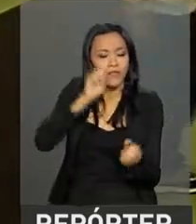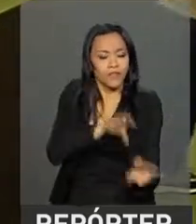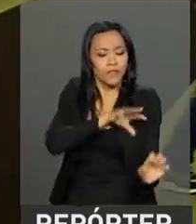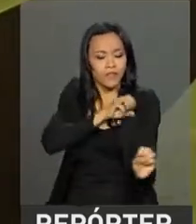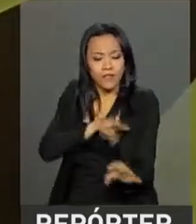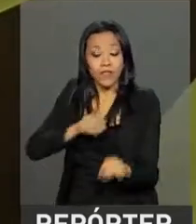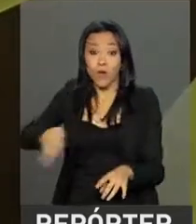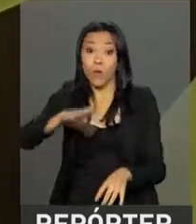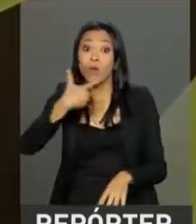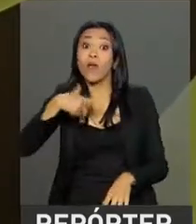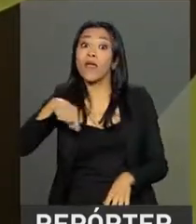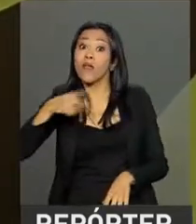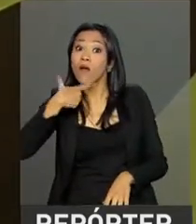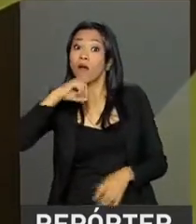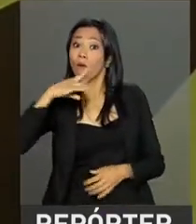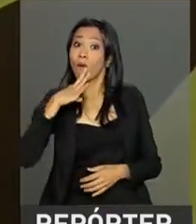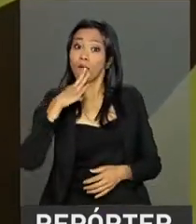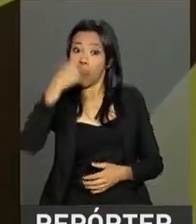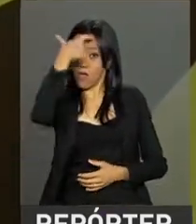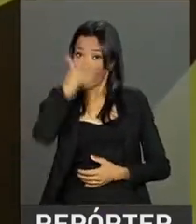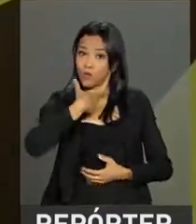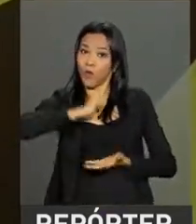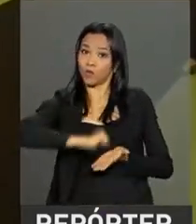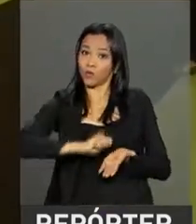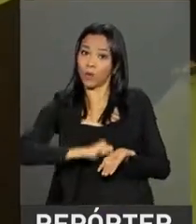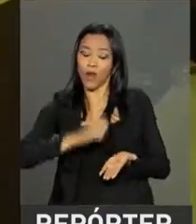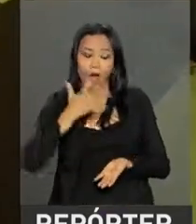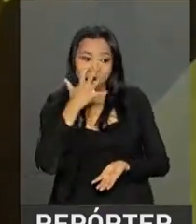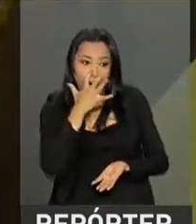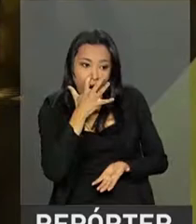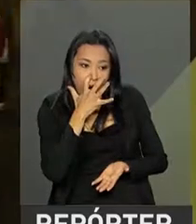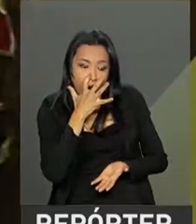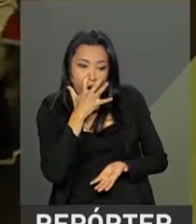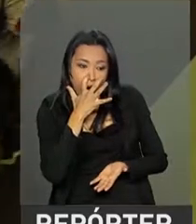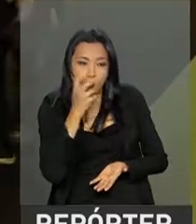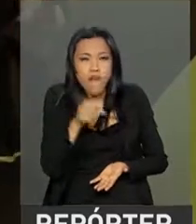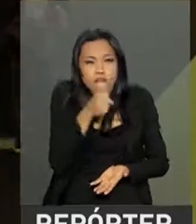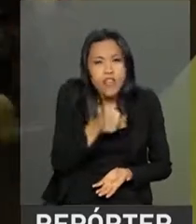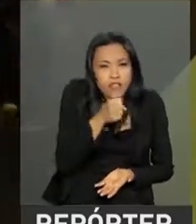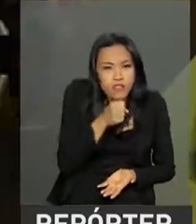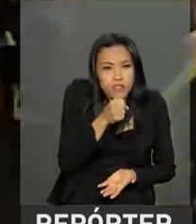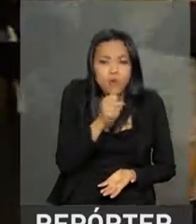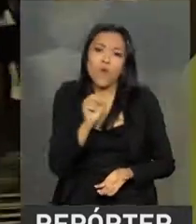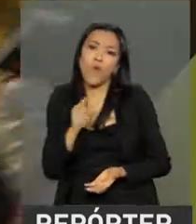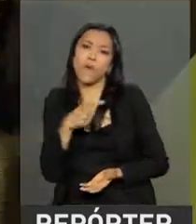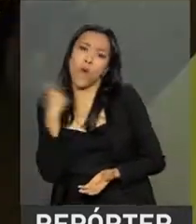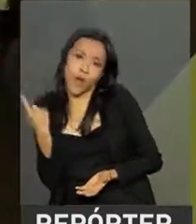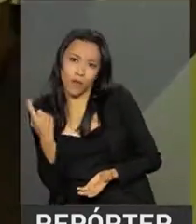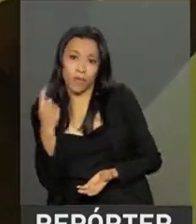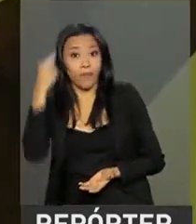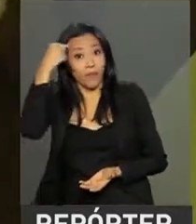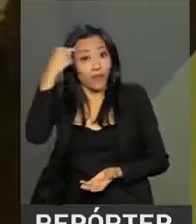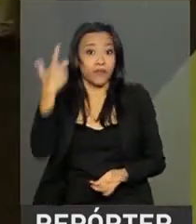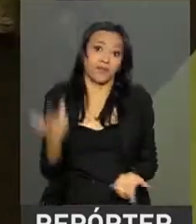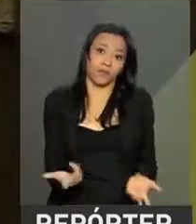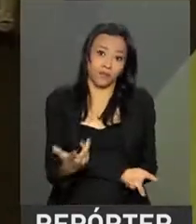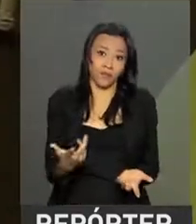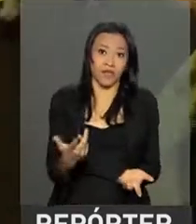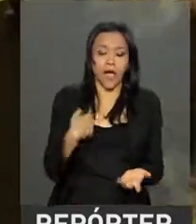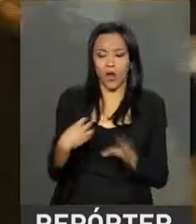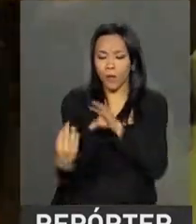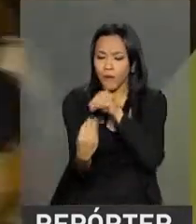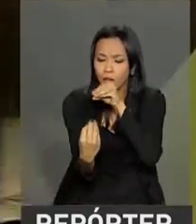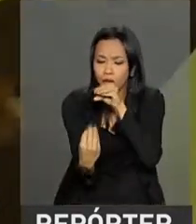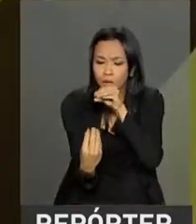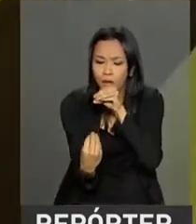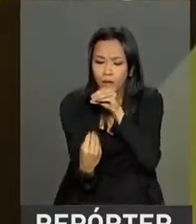quando ela conhece o autor, primeiro ela fica muito fascinada. Ela acha que o autor ou é muito velhinho ou já morreu. Então vê um autor que conversa com